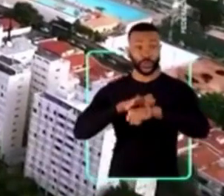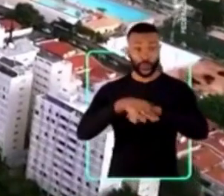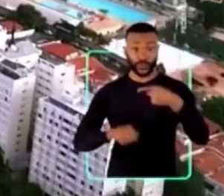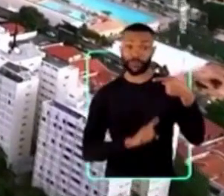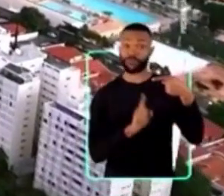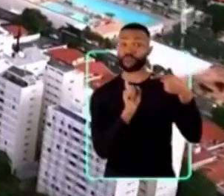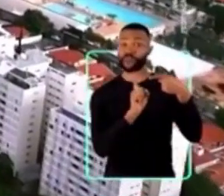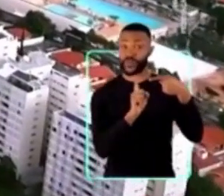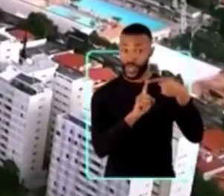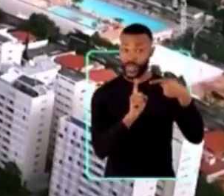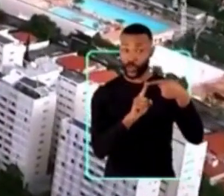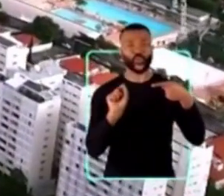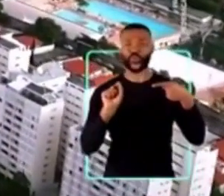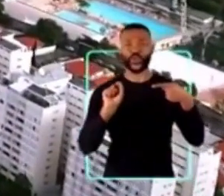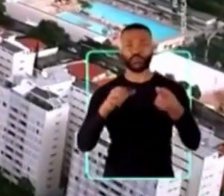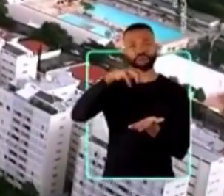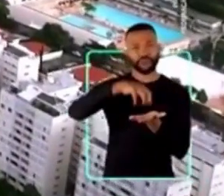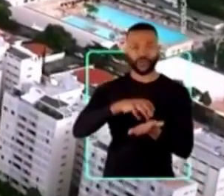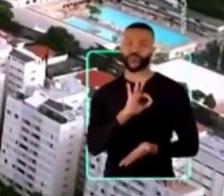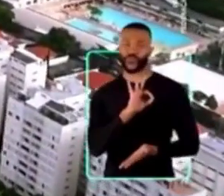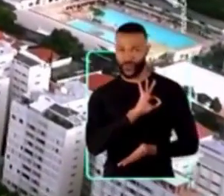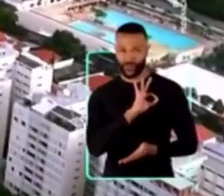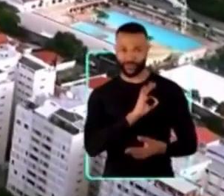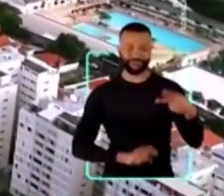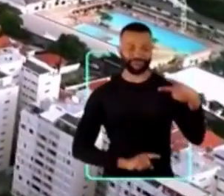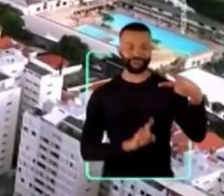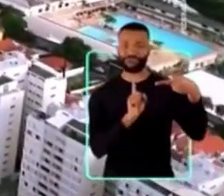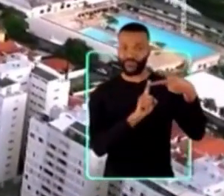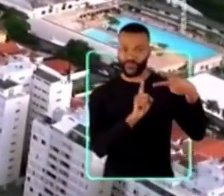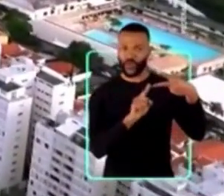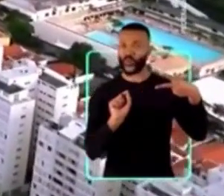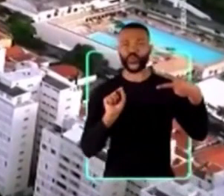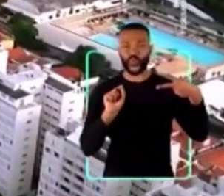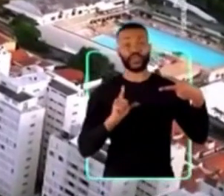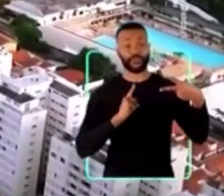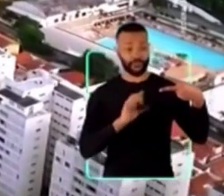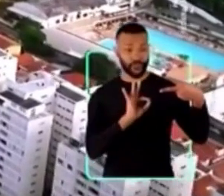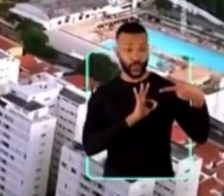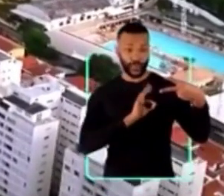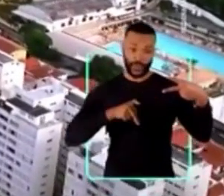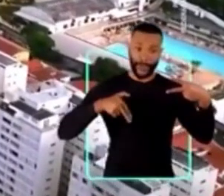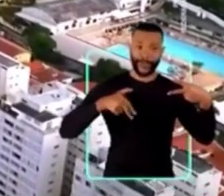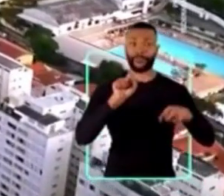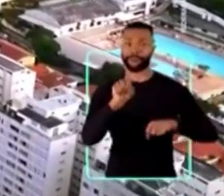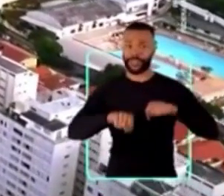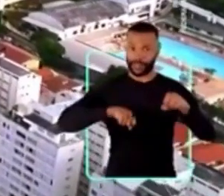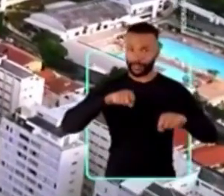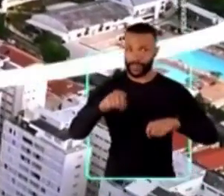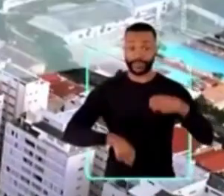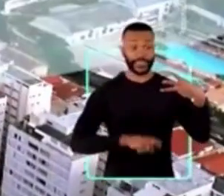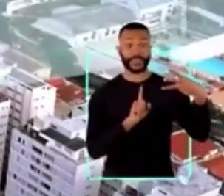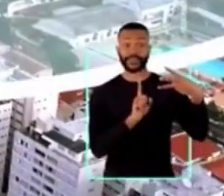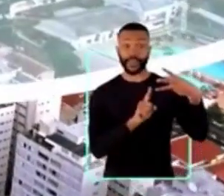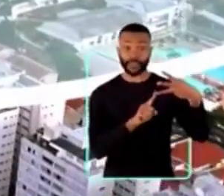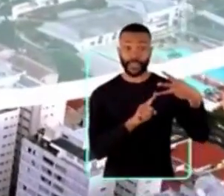O primeiro perímetro do círculo vai contar com uma base policial. O segundo, com patrulhamento a pé e com bicicletas.